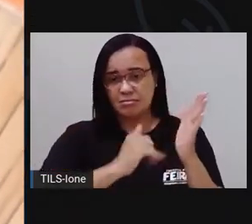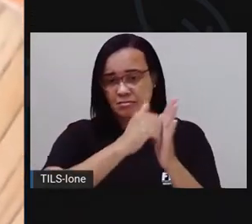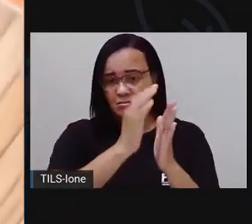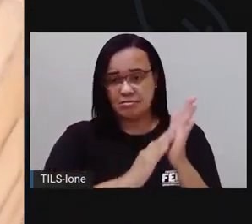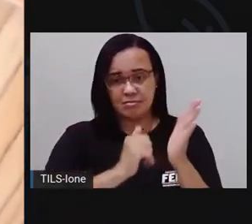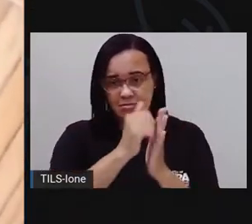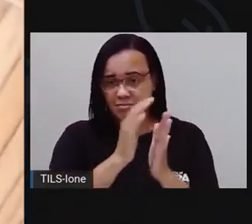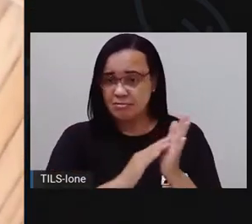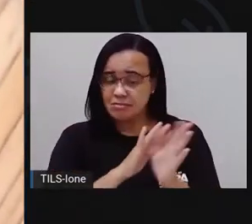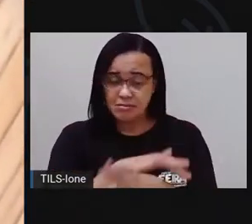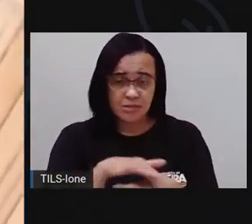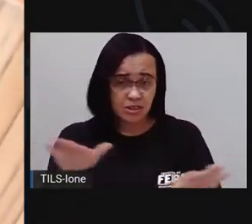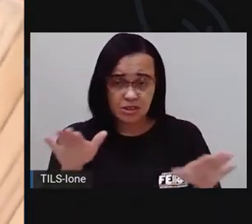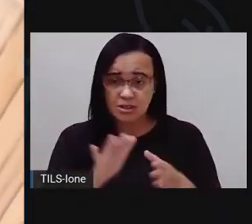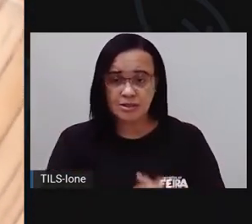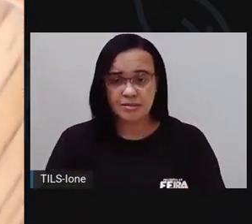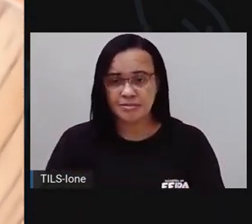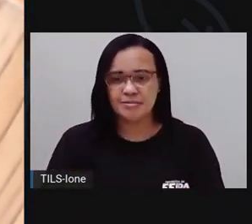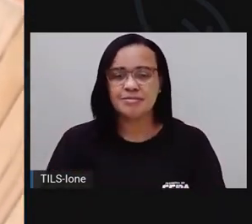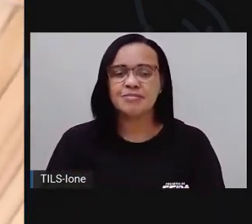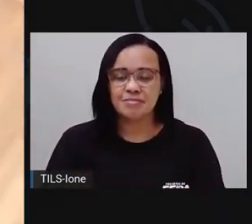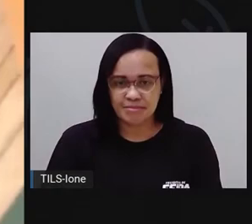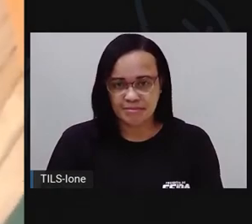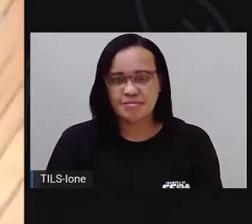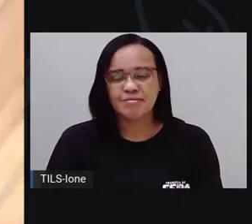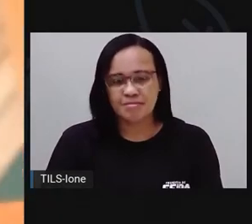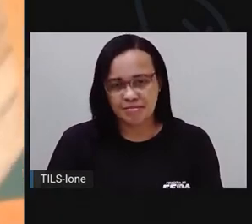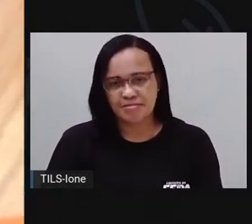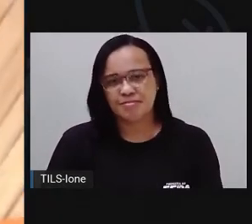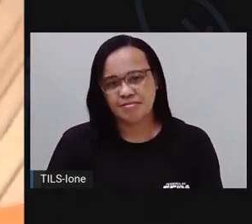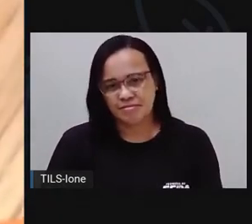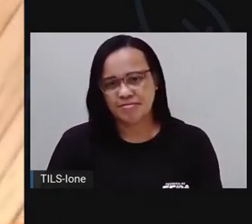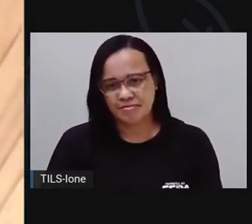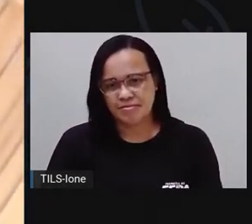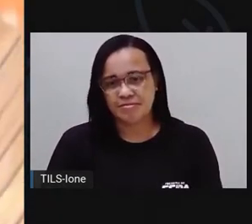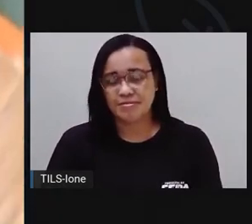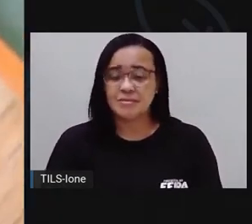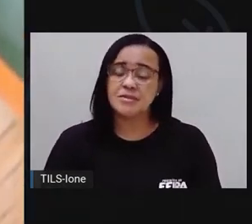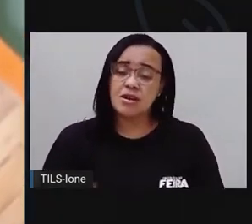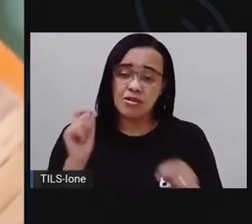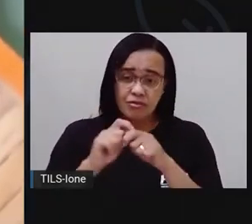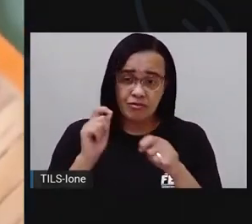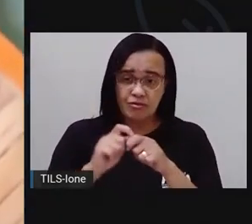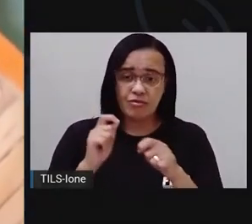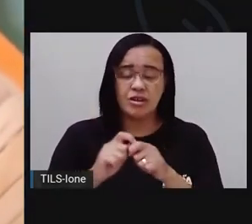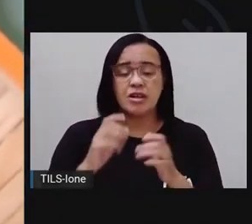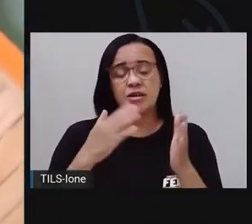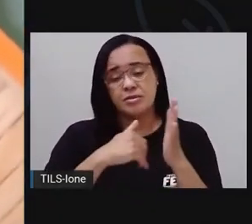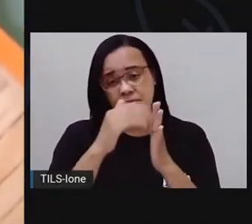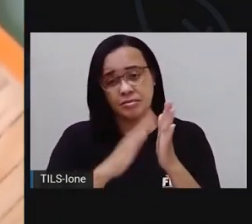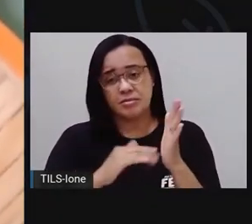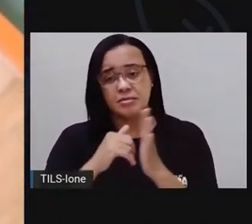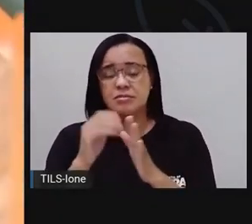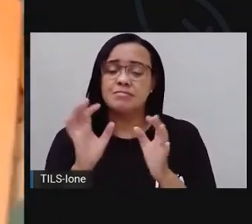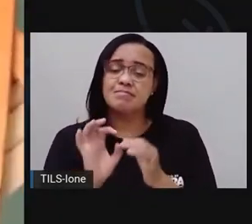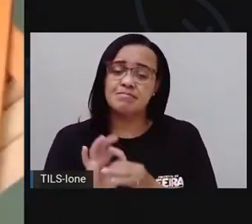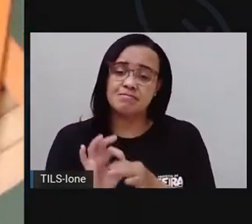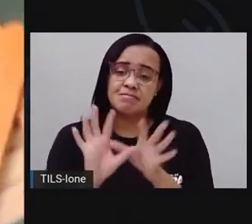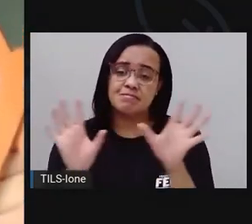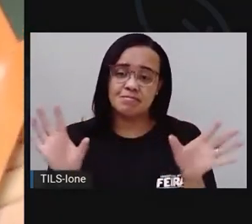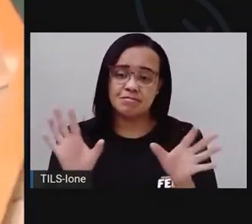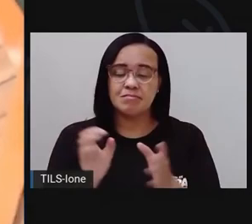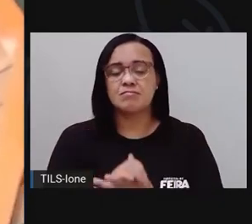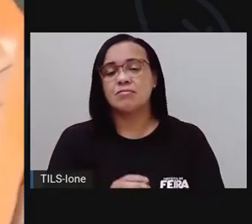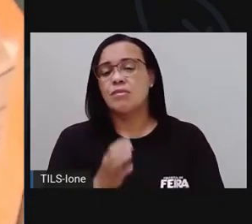vir aqui pintando ele depois que ela já está pronta. Aí você que escolhe. Você escolhe a cor